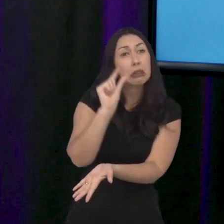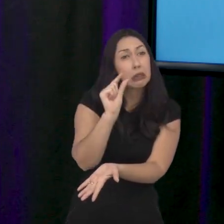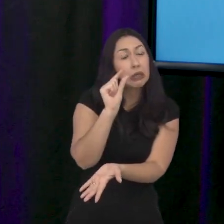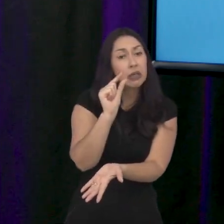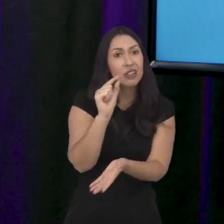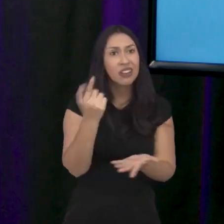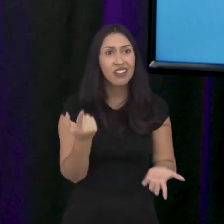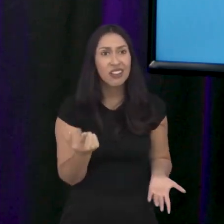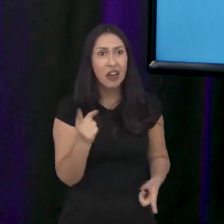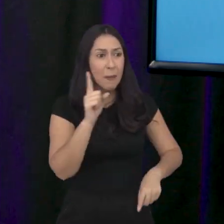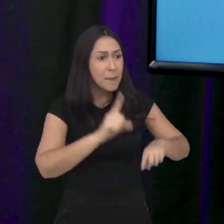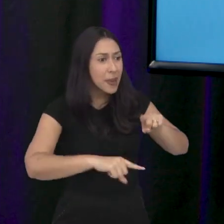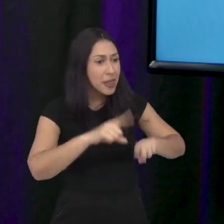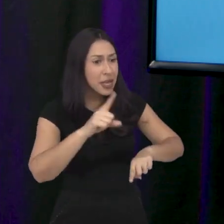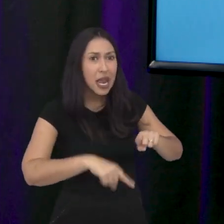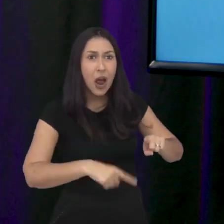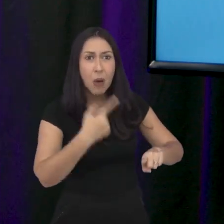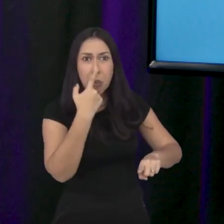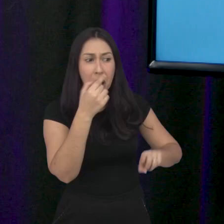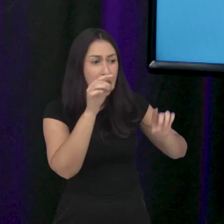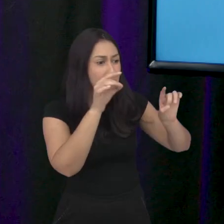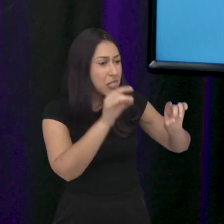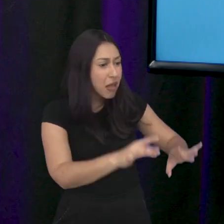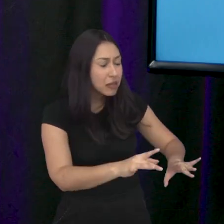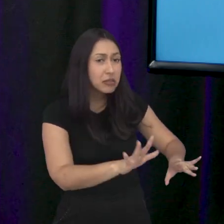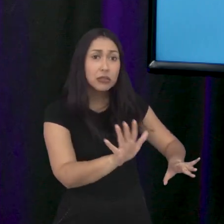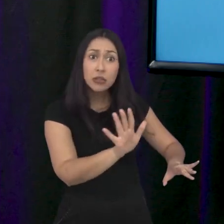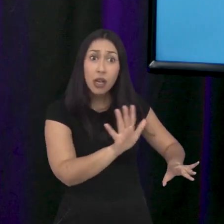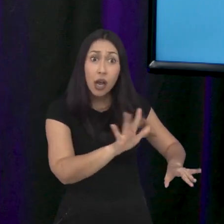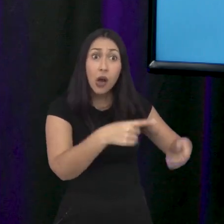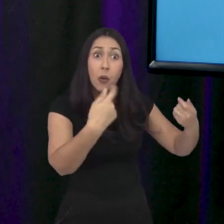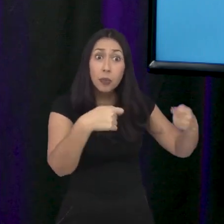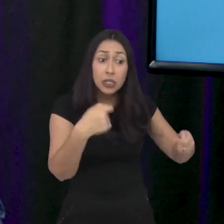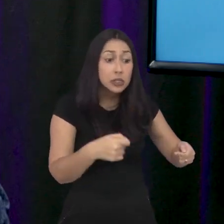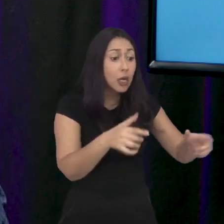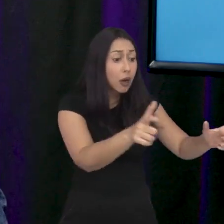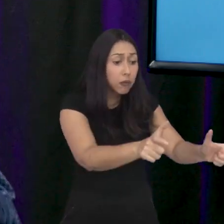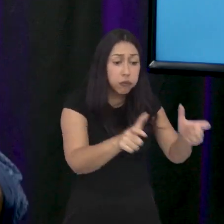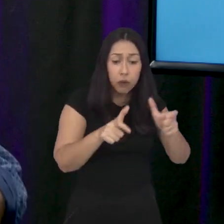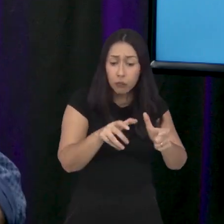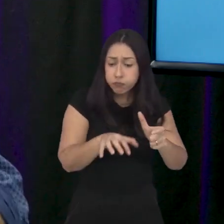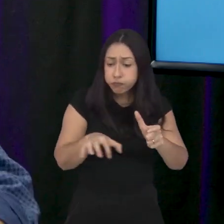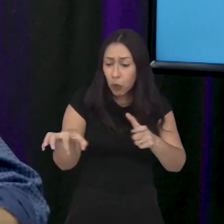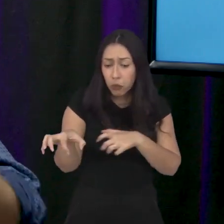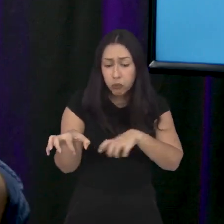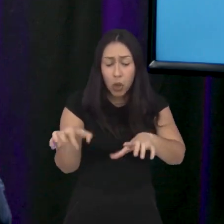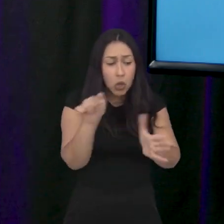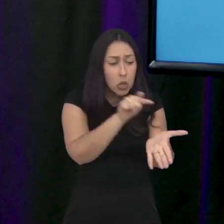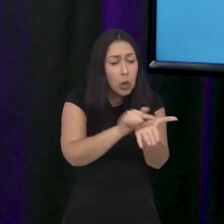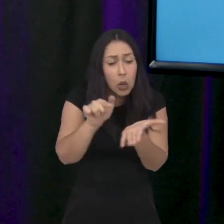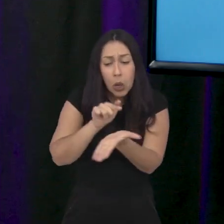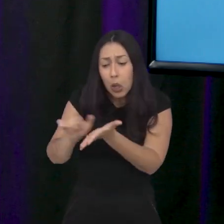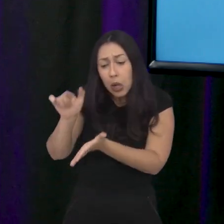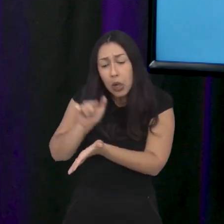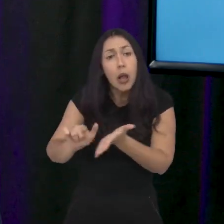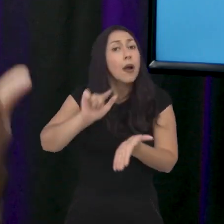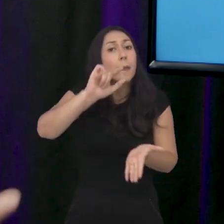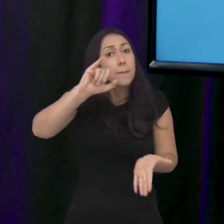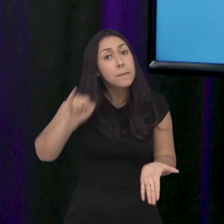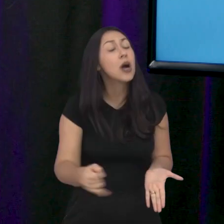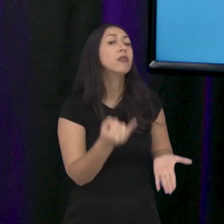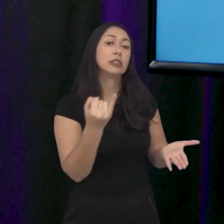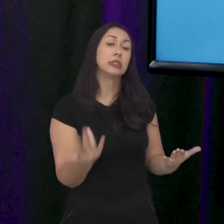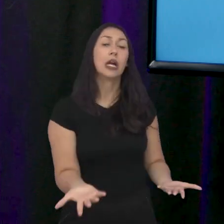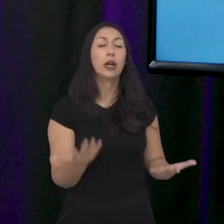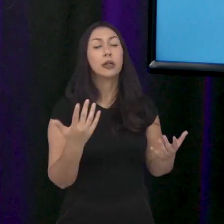inteligente, você enterrar o resíduo. Porque você tem que segregar, trabalhar, limpar e ressignificar aquilo num conceito de